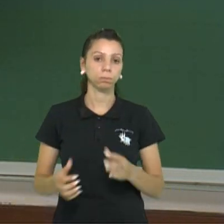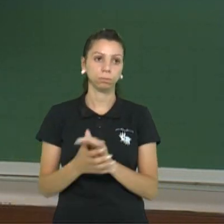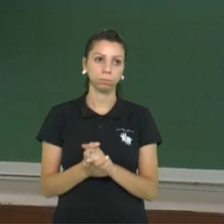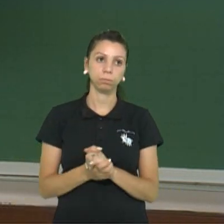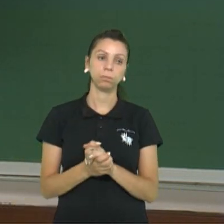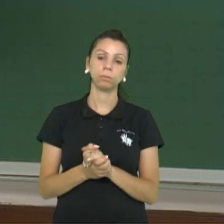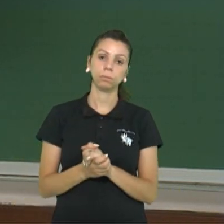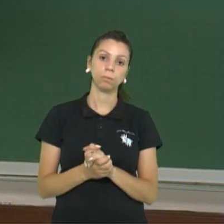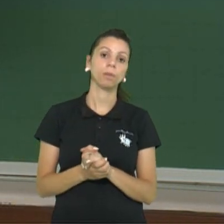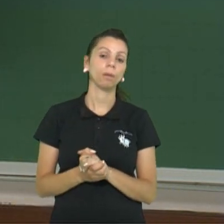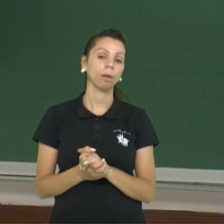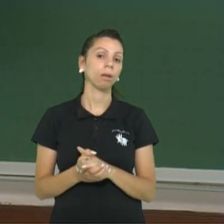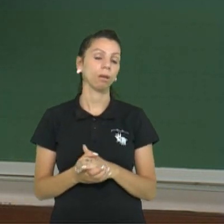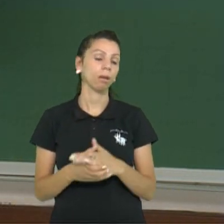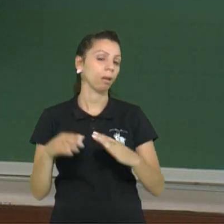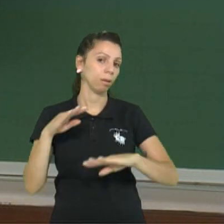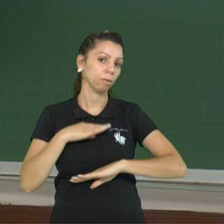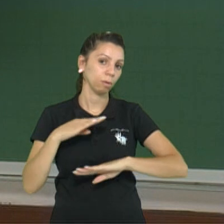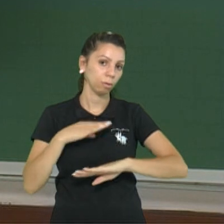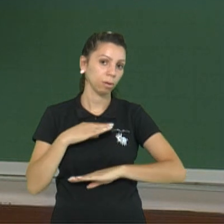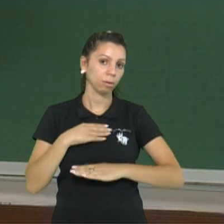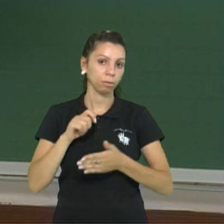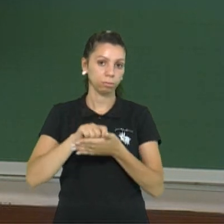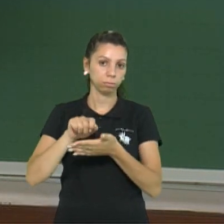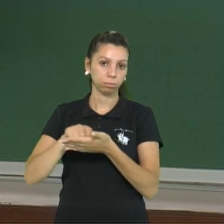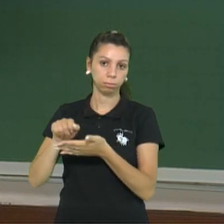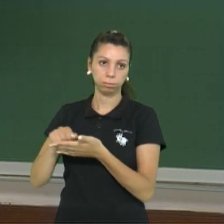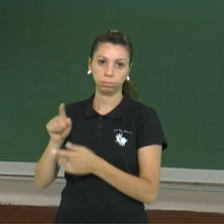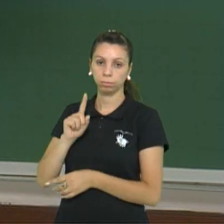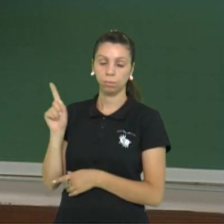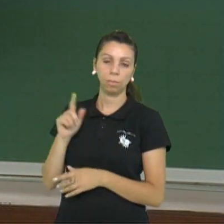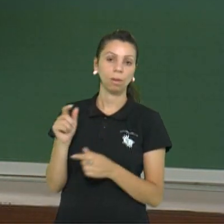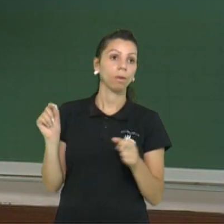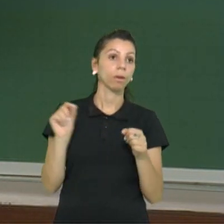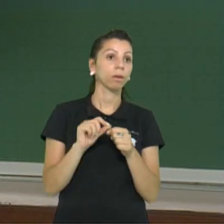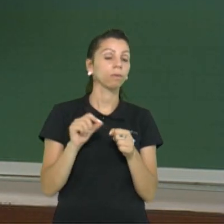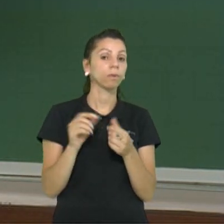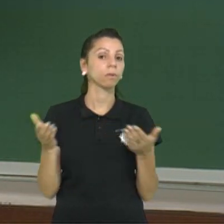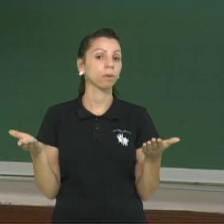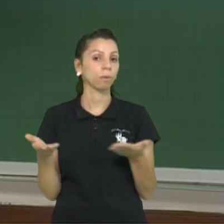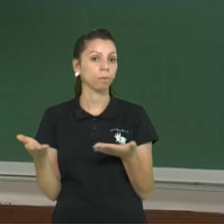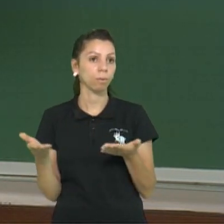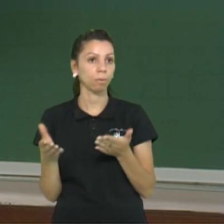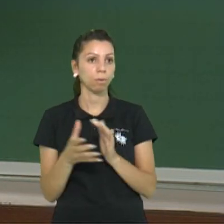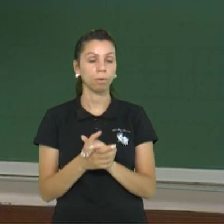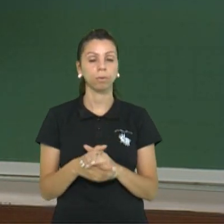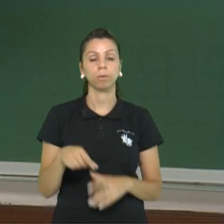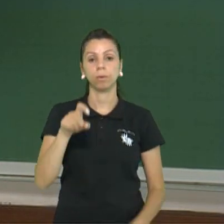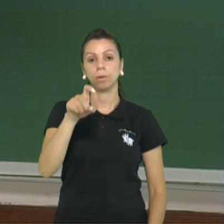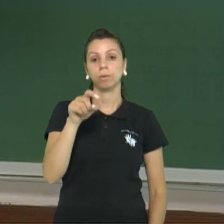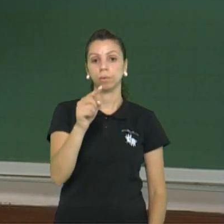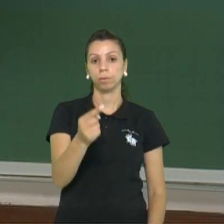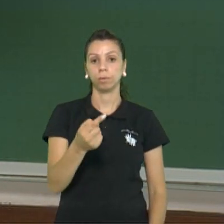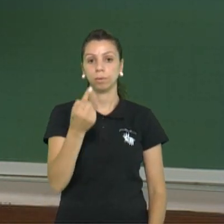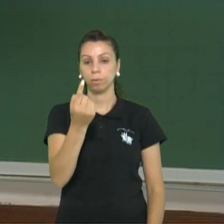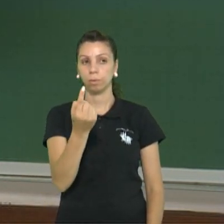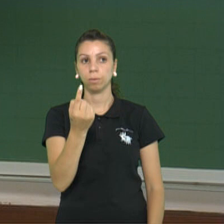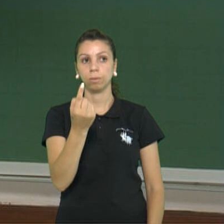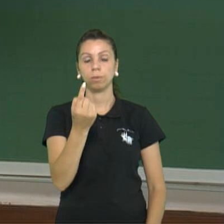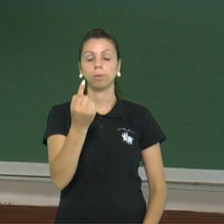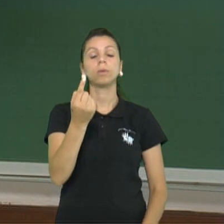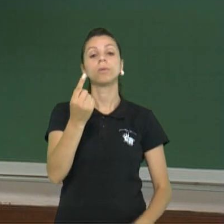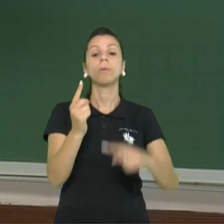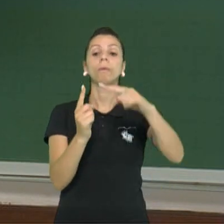Essa é a situação descrita ali, né? Então, o que eu faço agora? Para determinar o x do vértice, onde eu tenho a concentração